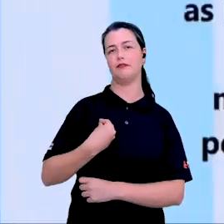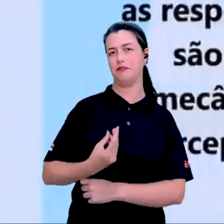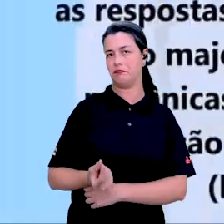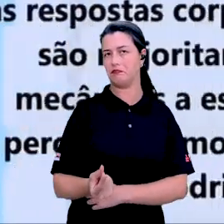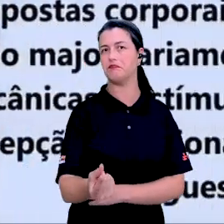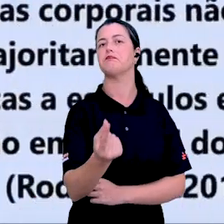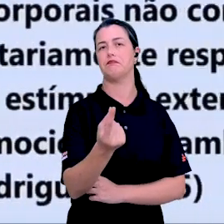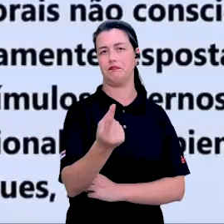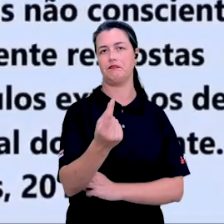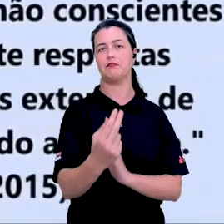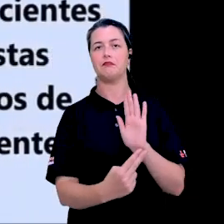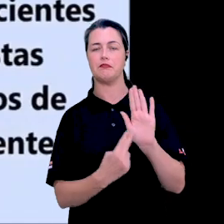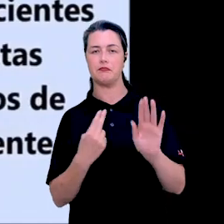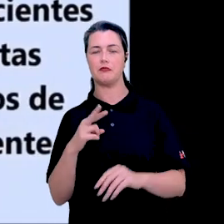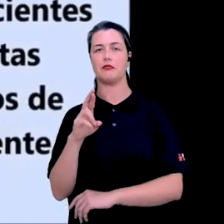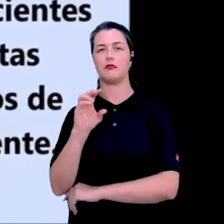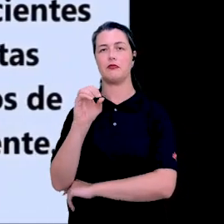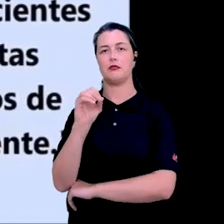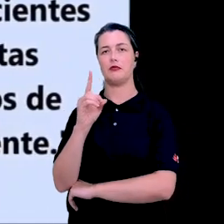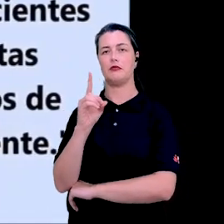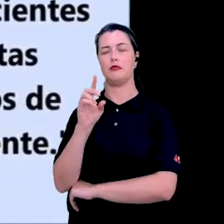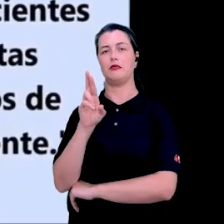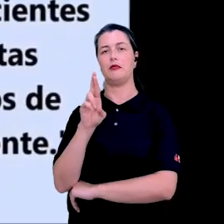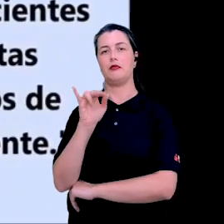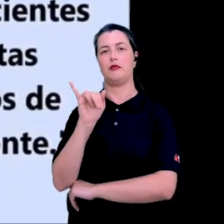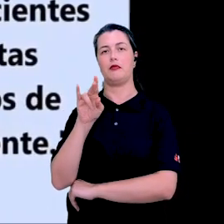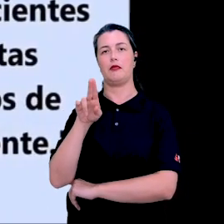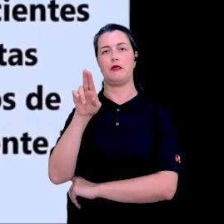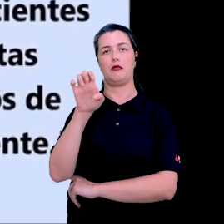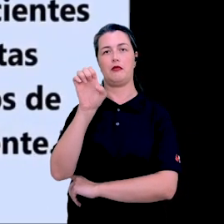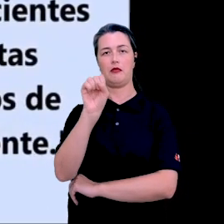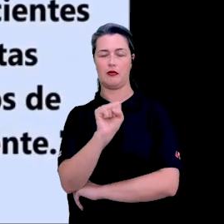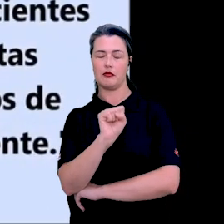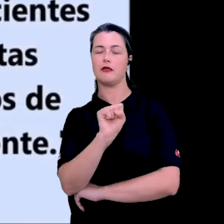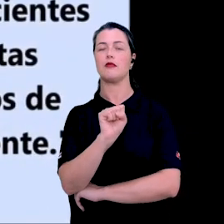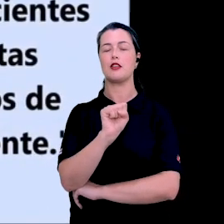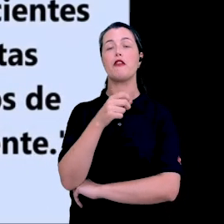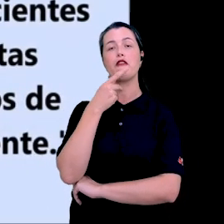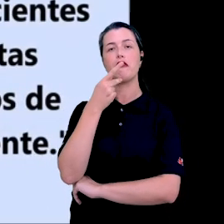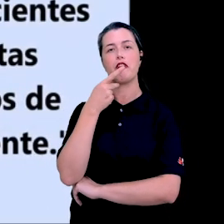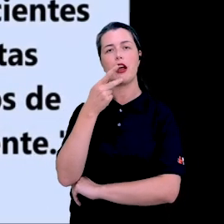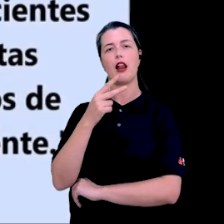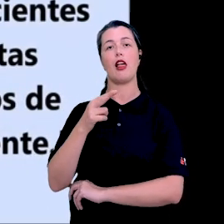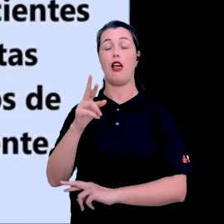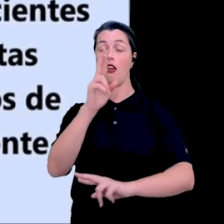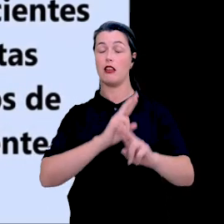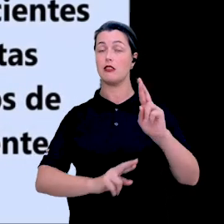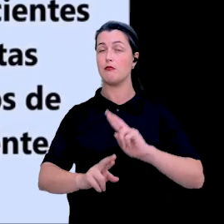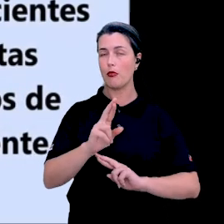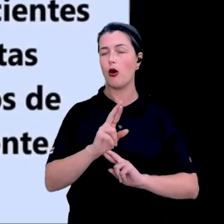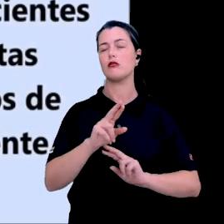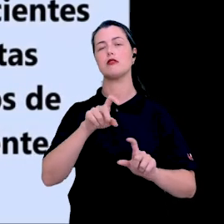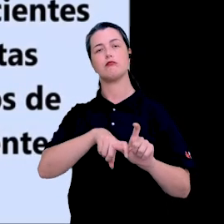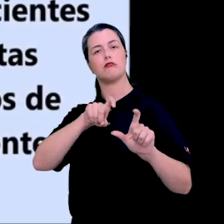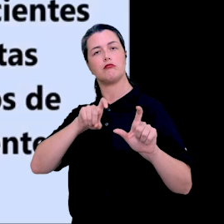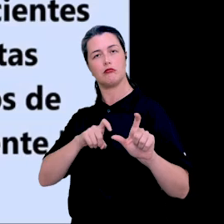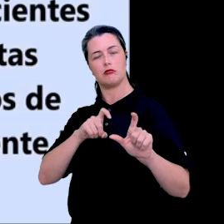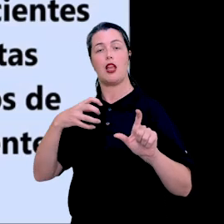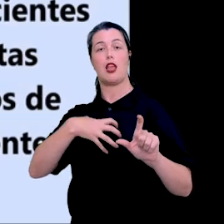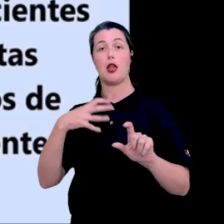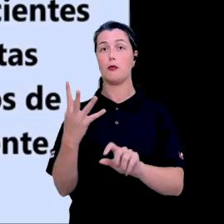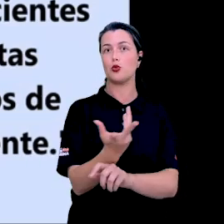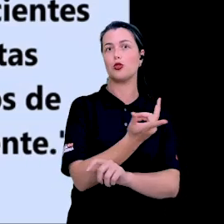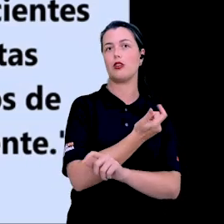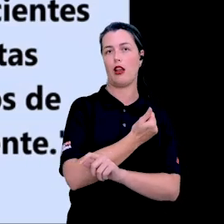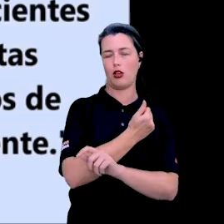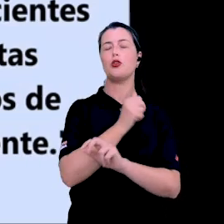indivíduo. Rodrigues nos diz que a maioria das nossas respostas emocionais é automática